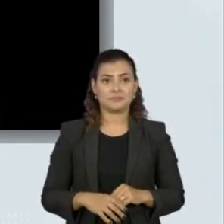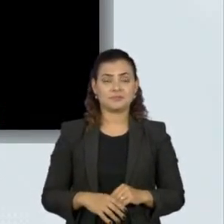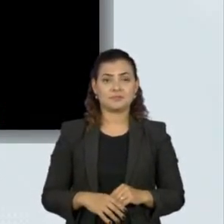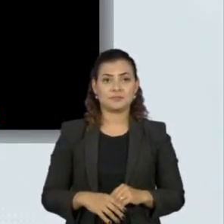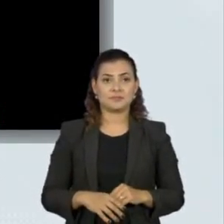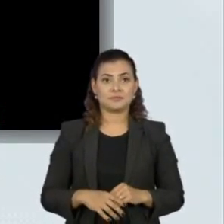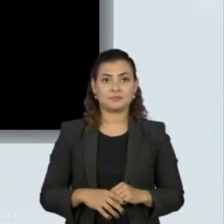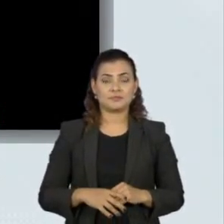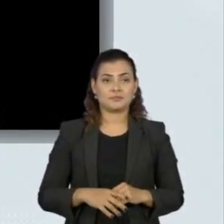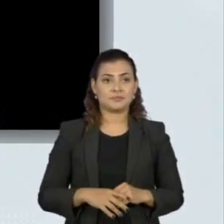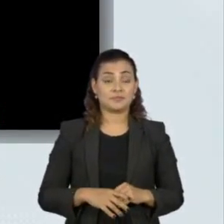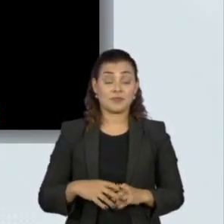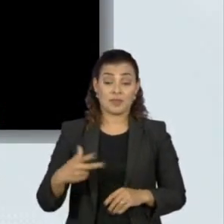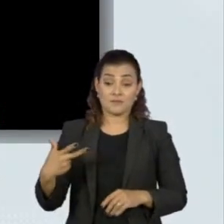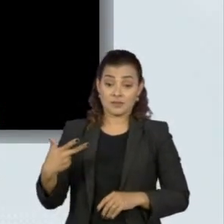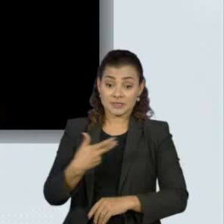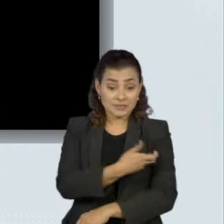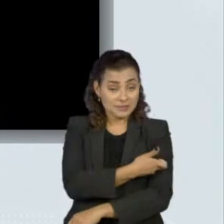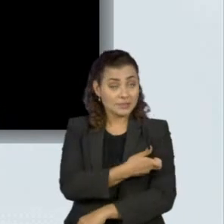A vacina